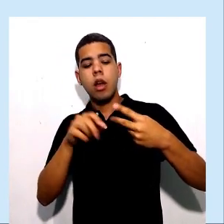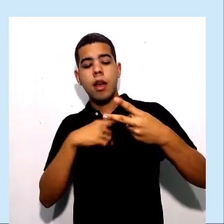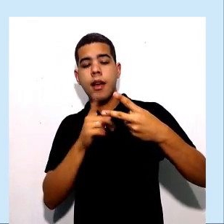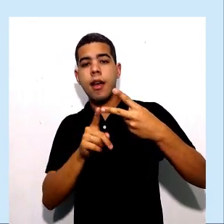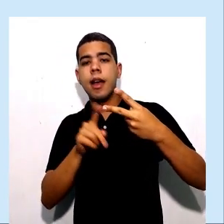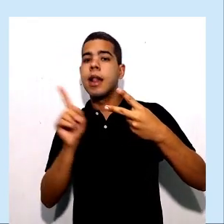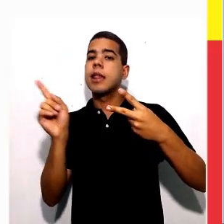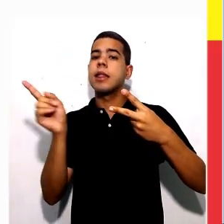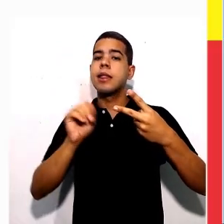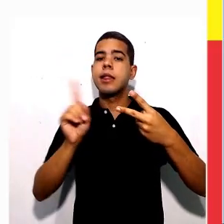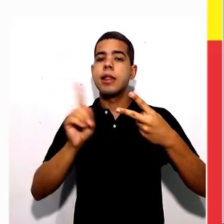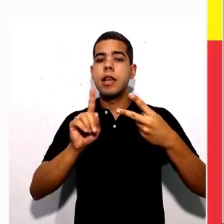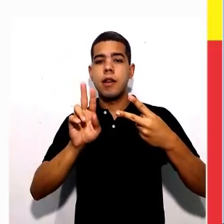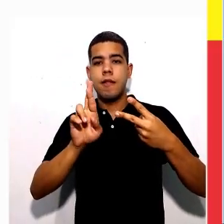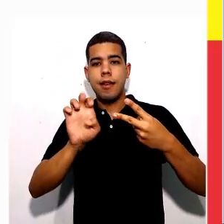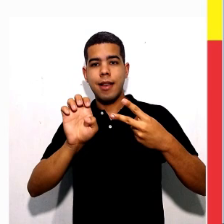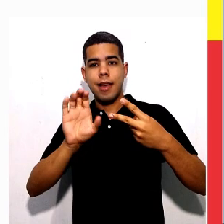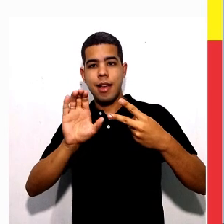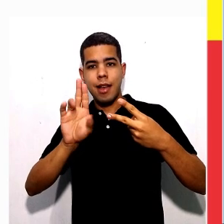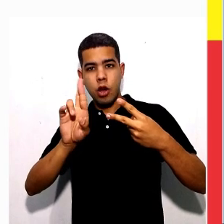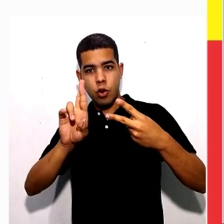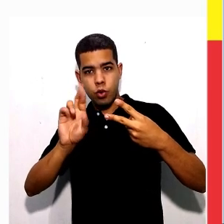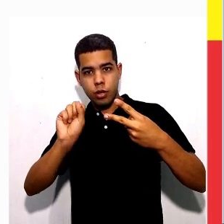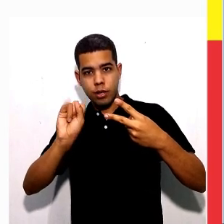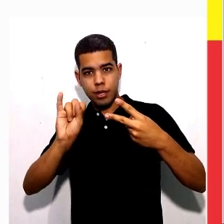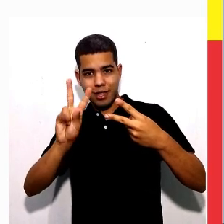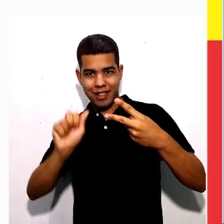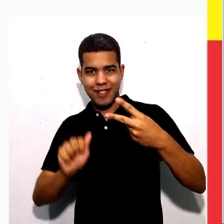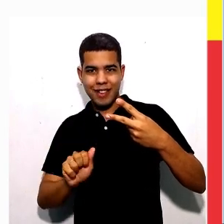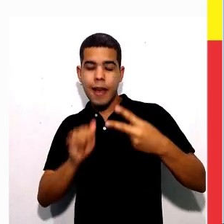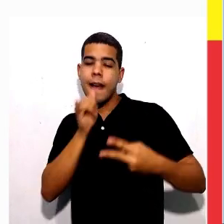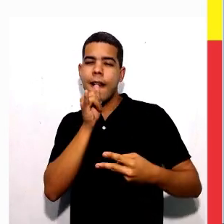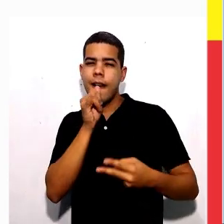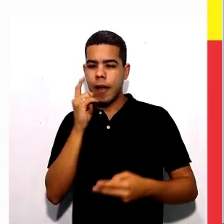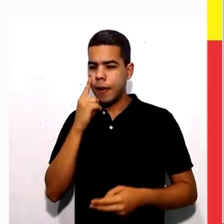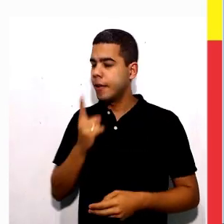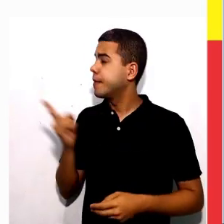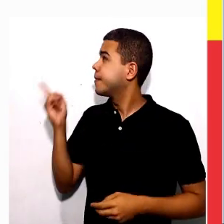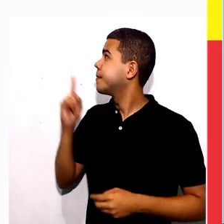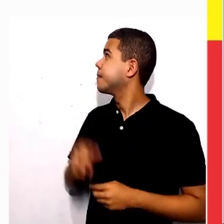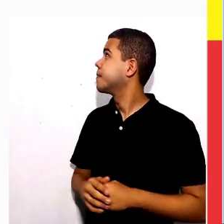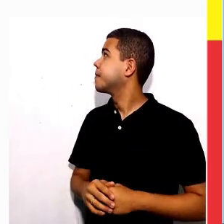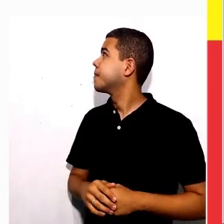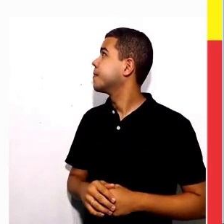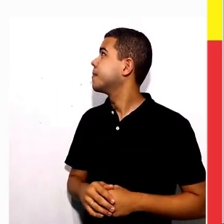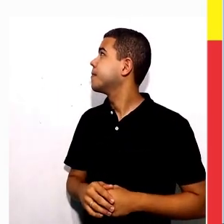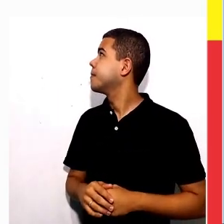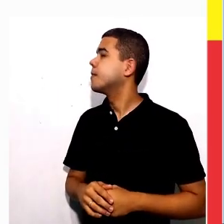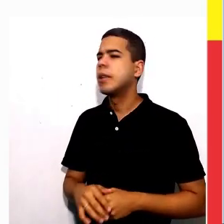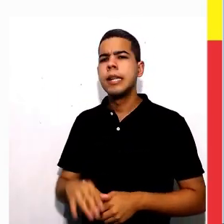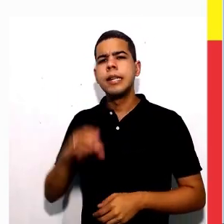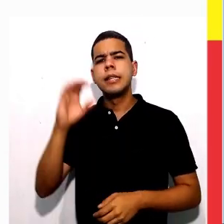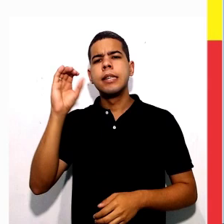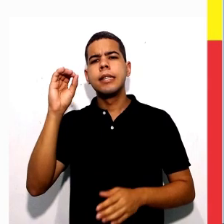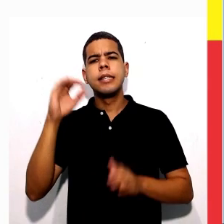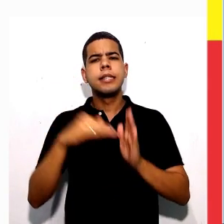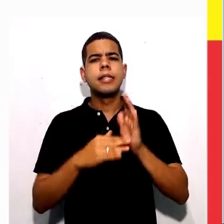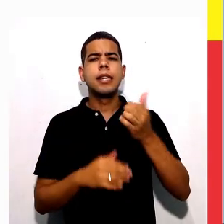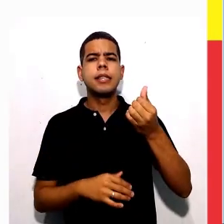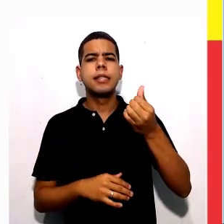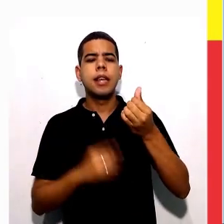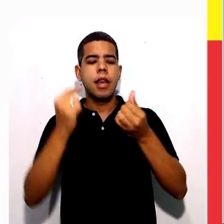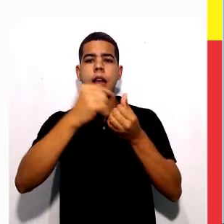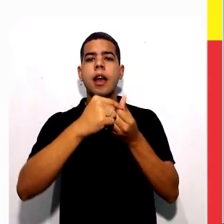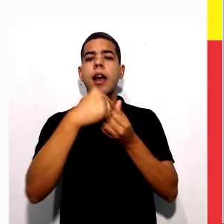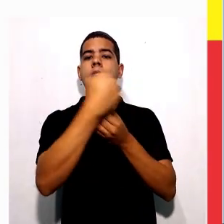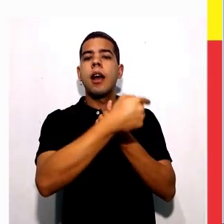de vocês essa sequência: 0, 1, 2, 3, 4, 5, 6. E o